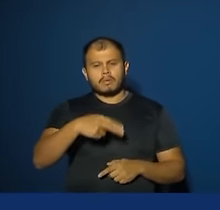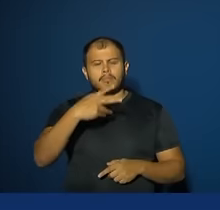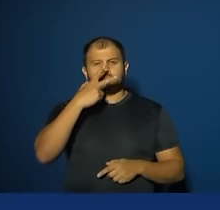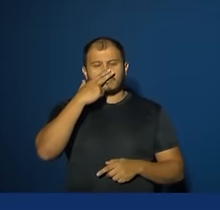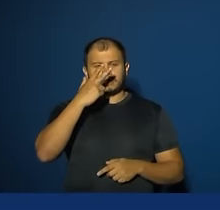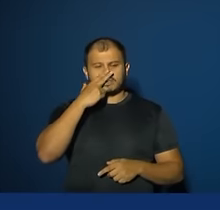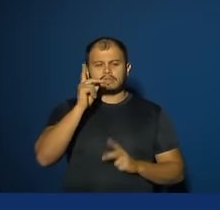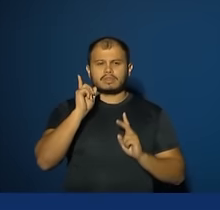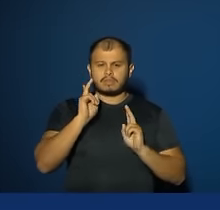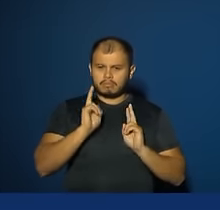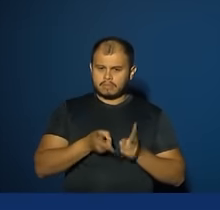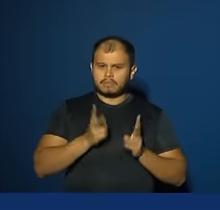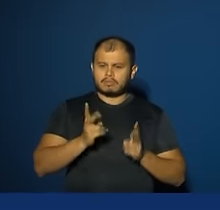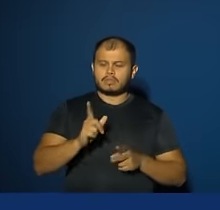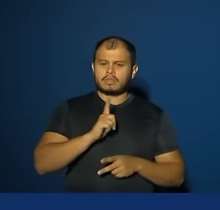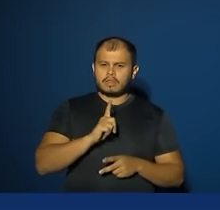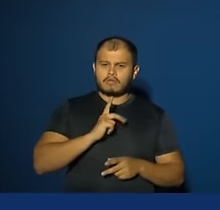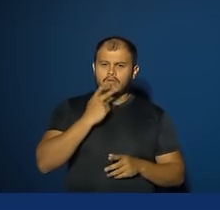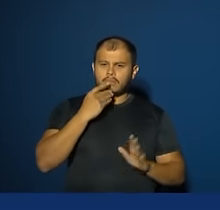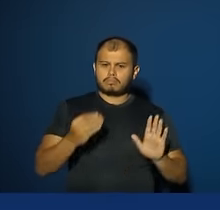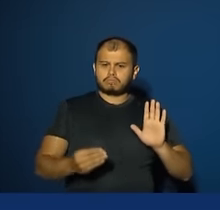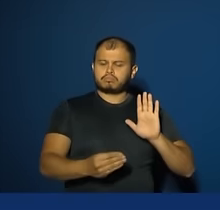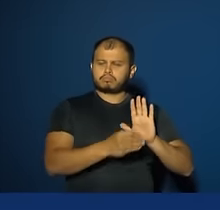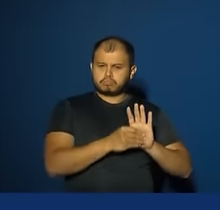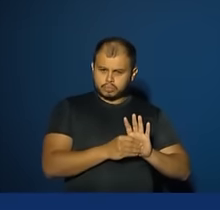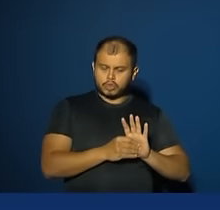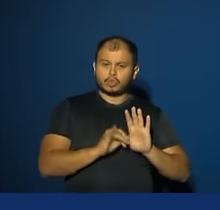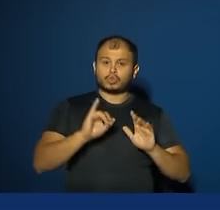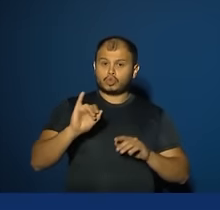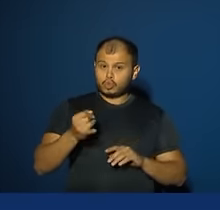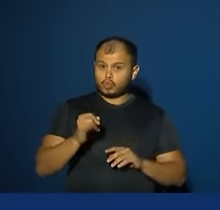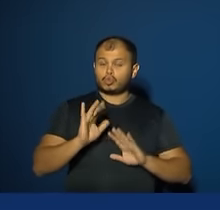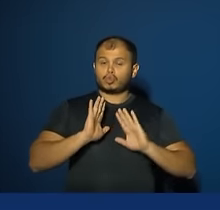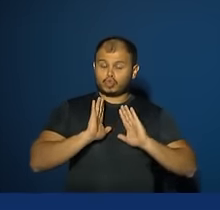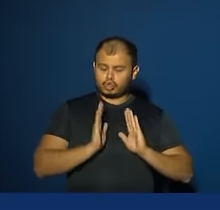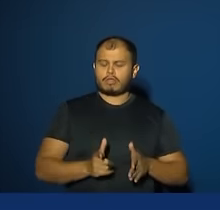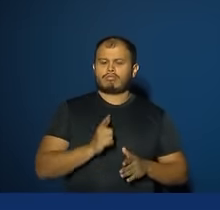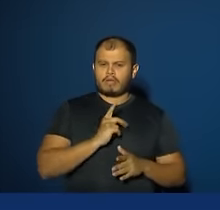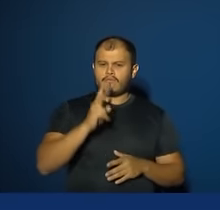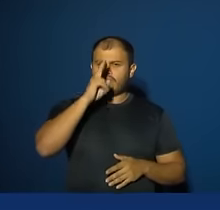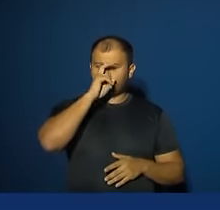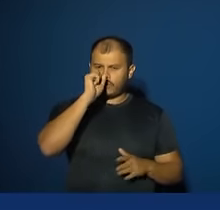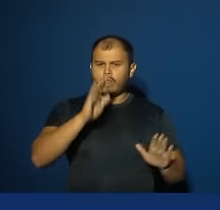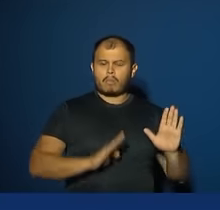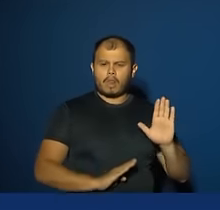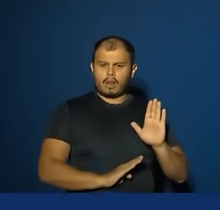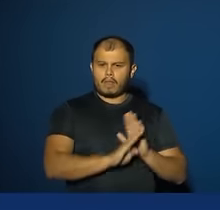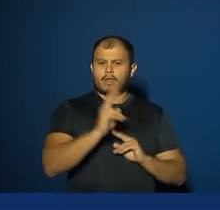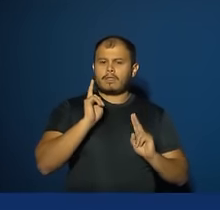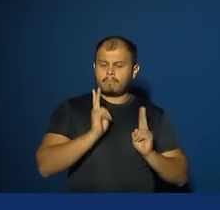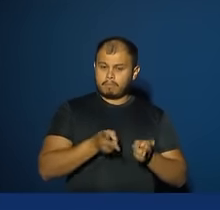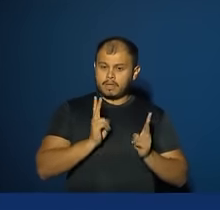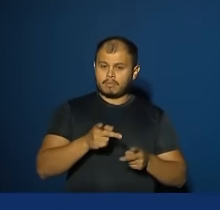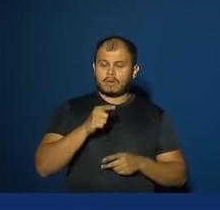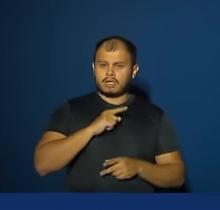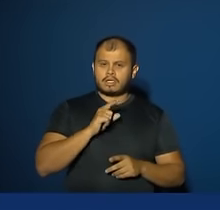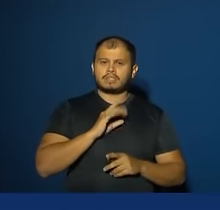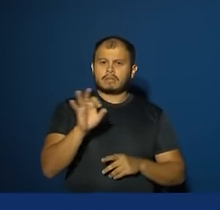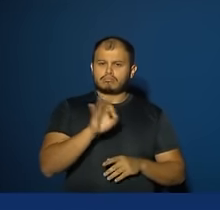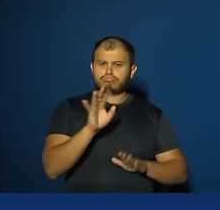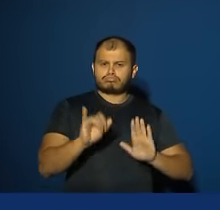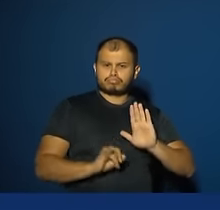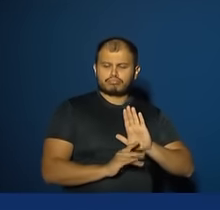próprio Powell colocando que os juros já estavam muito fortes por muito tempo e mesmo nessa dinâmica de inflação com